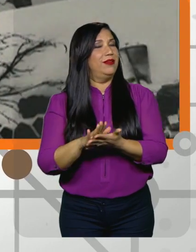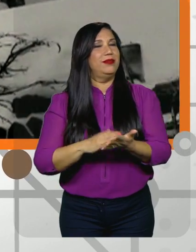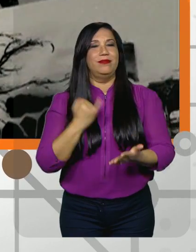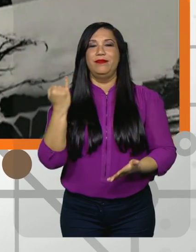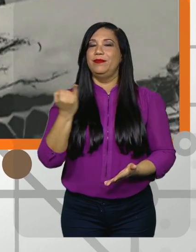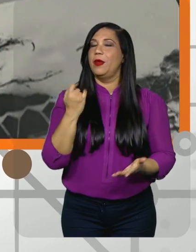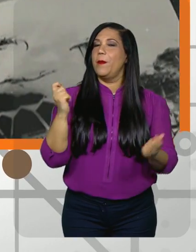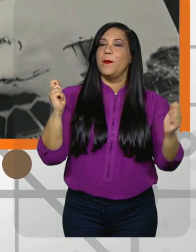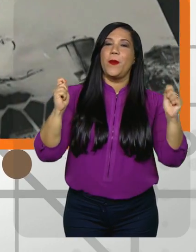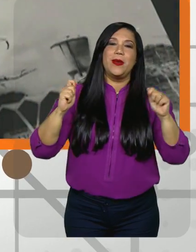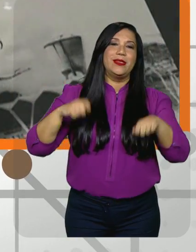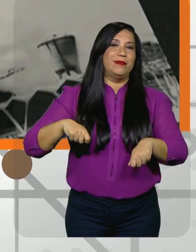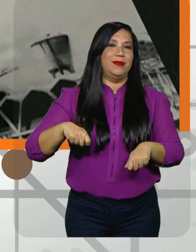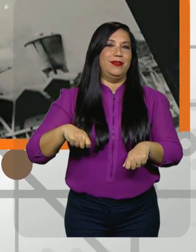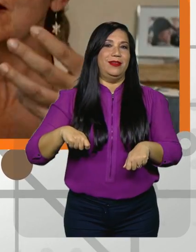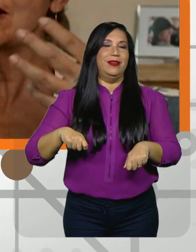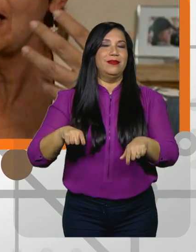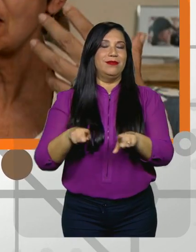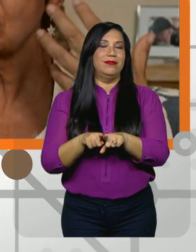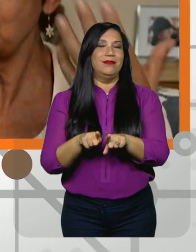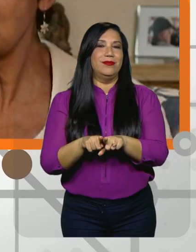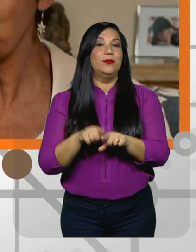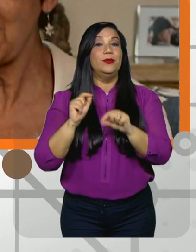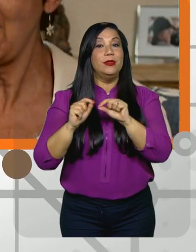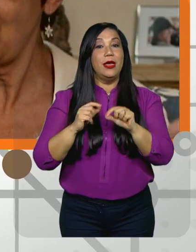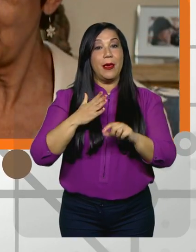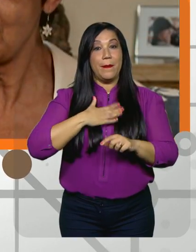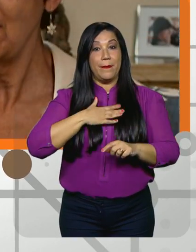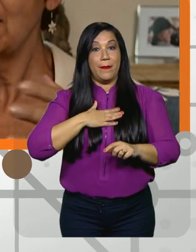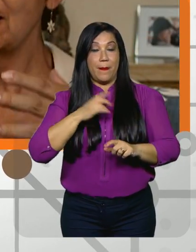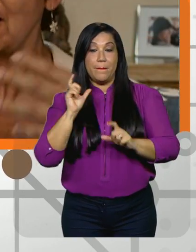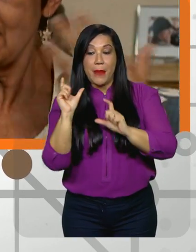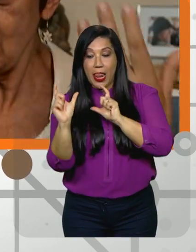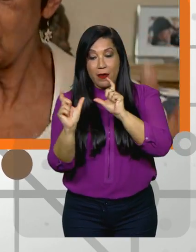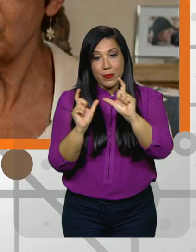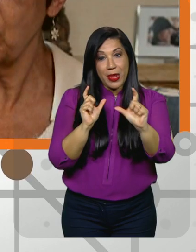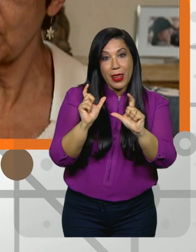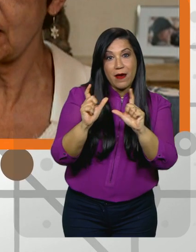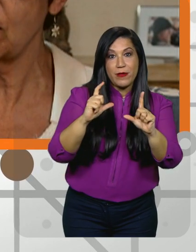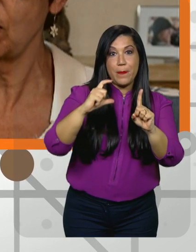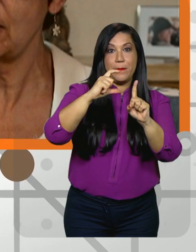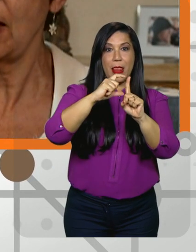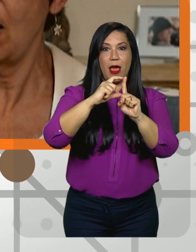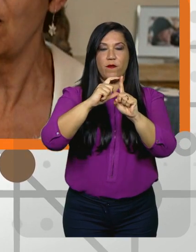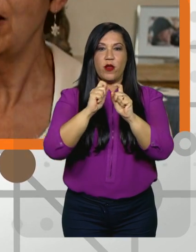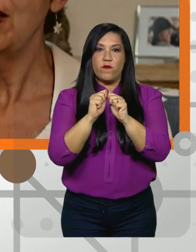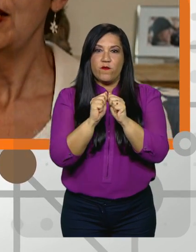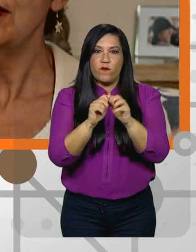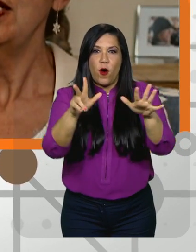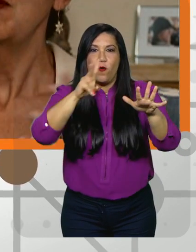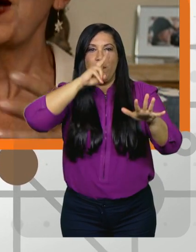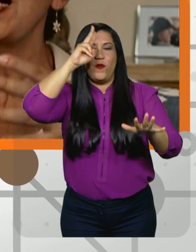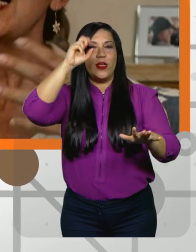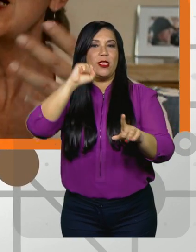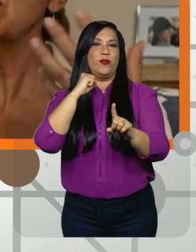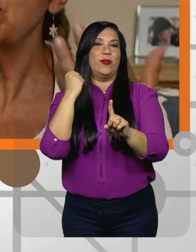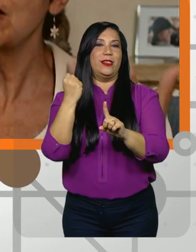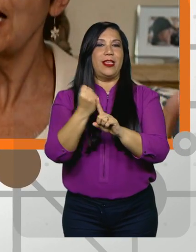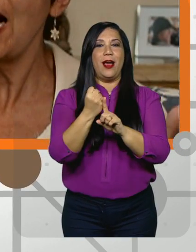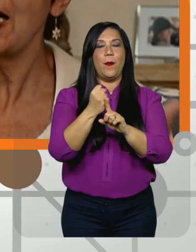a possibilidade de que as suas palavras ganhem força social,